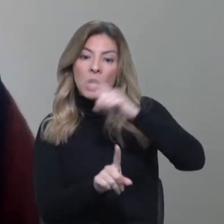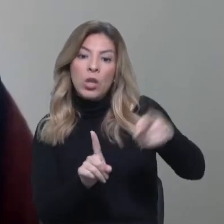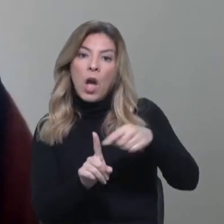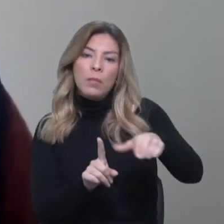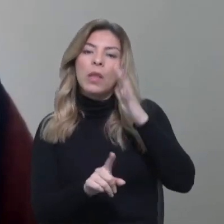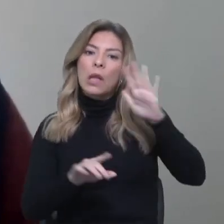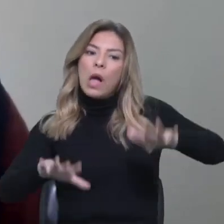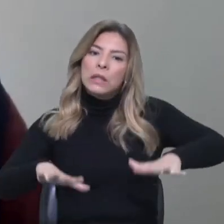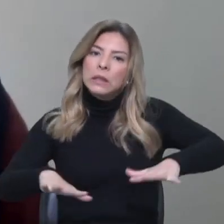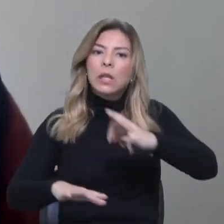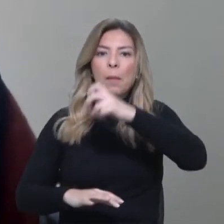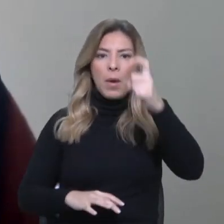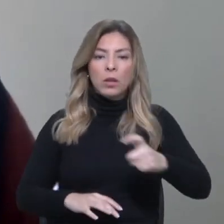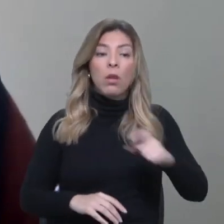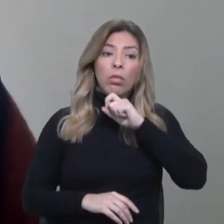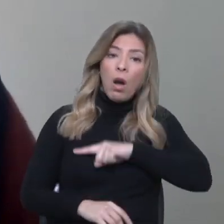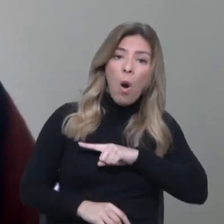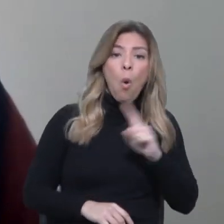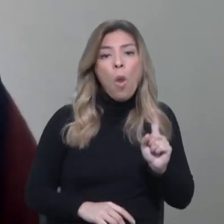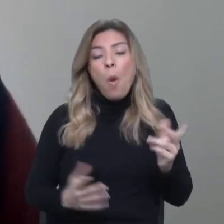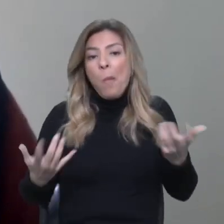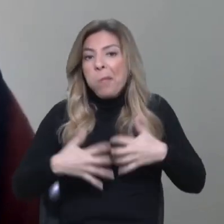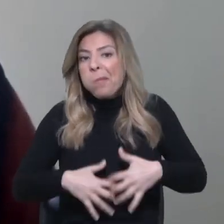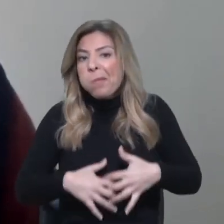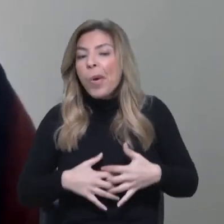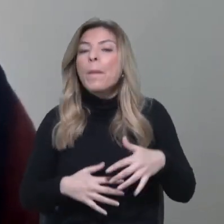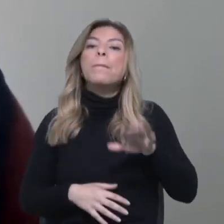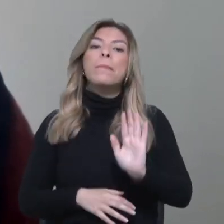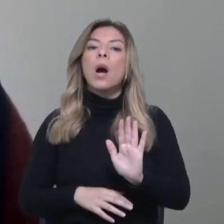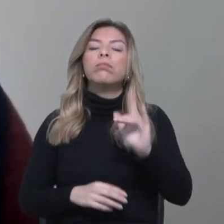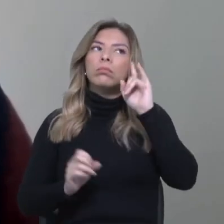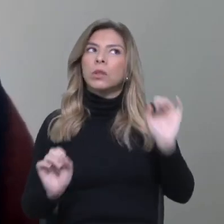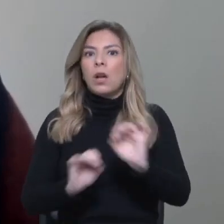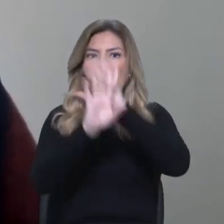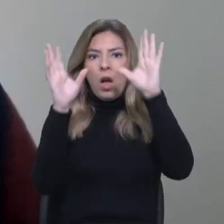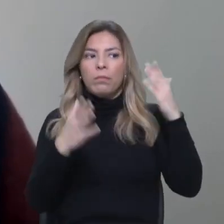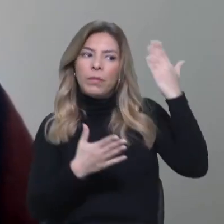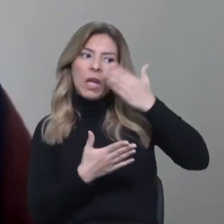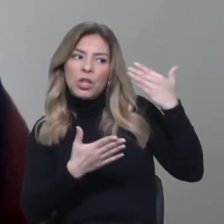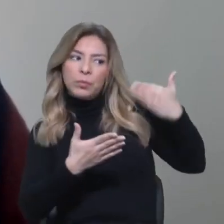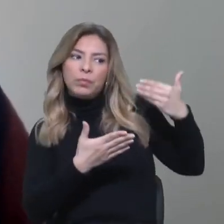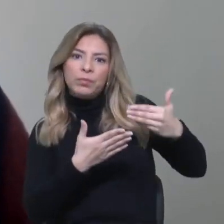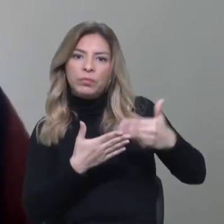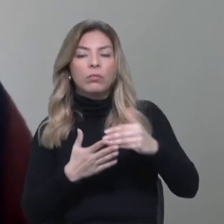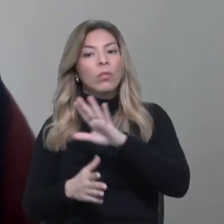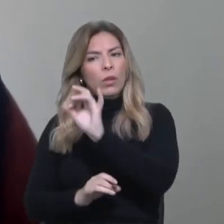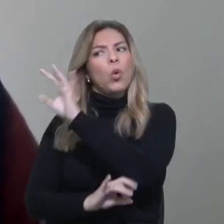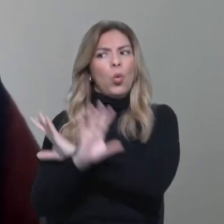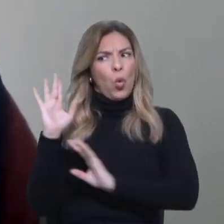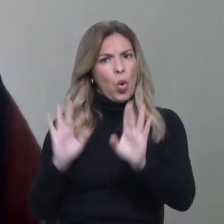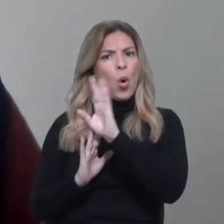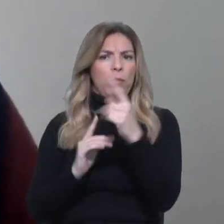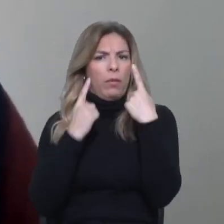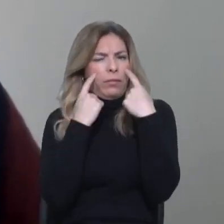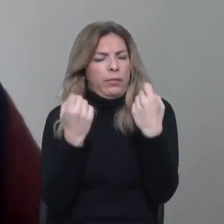paz, se isso vai ser possível ou não. Seja como for, há algo que é evidente e ficou evidente nos últimos dias. A Europa tem mesmo